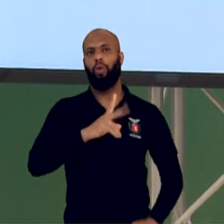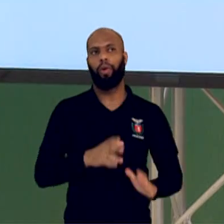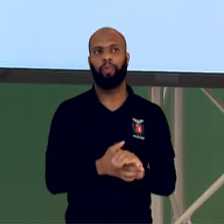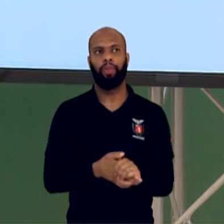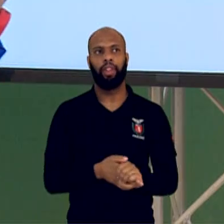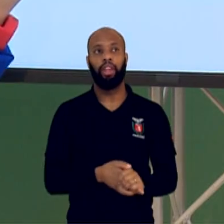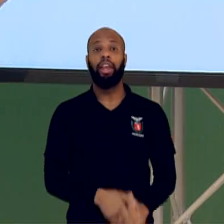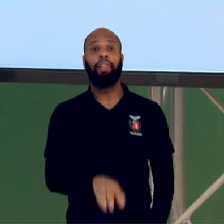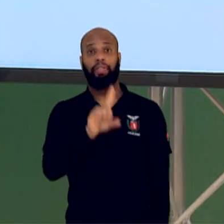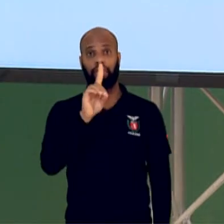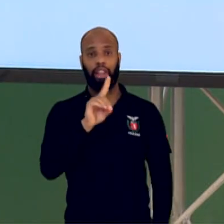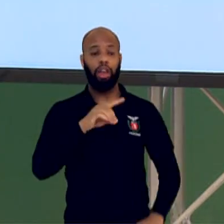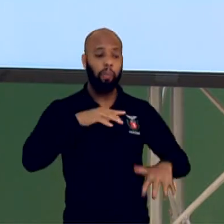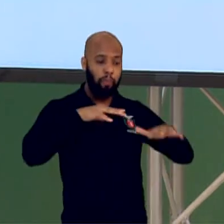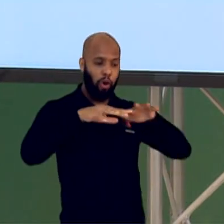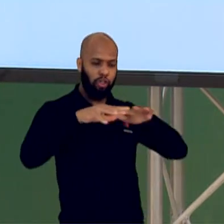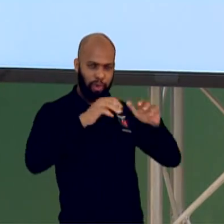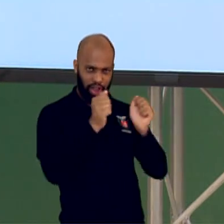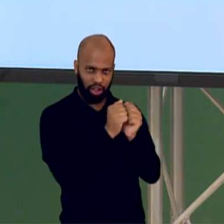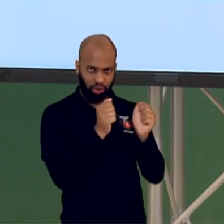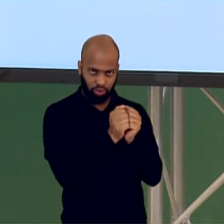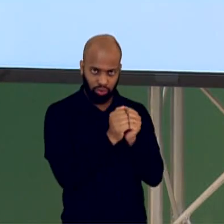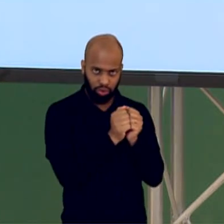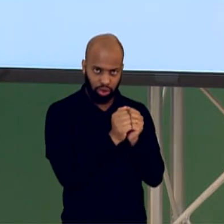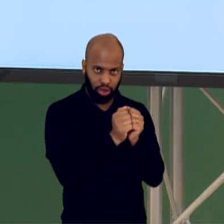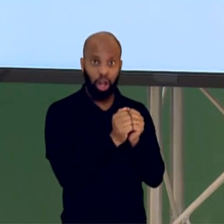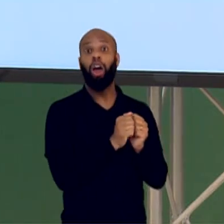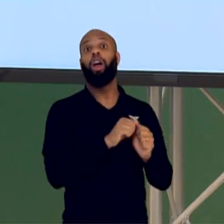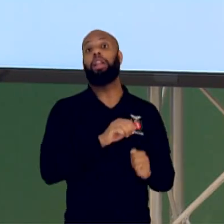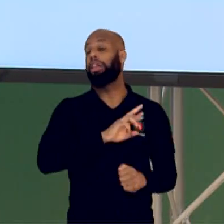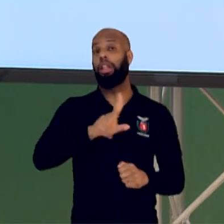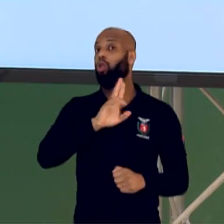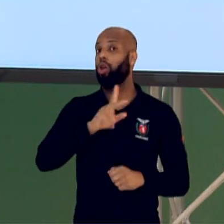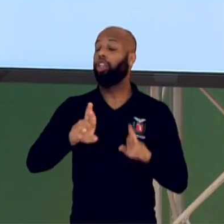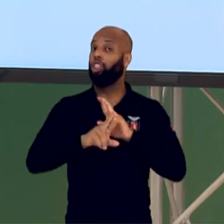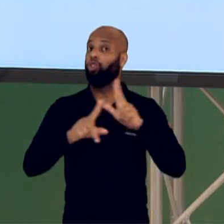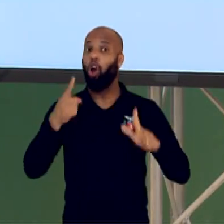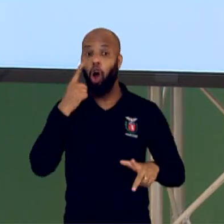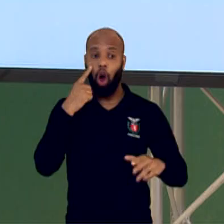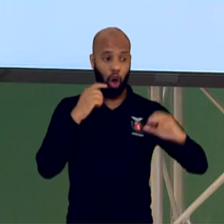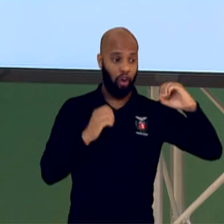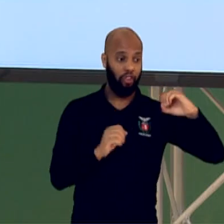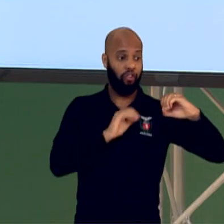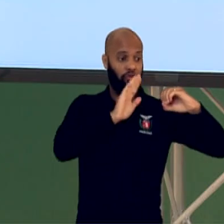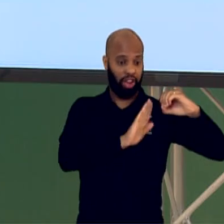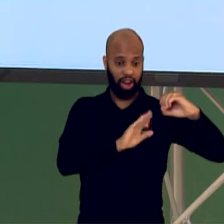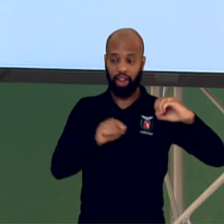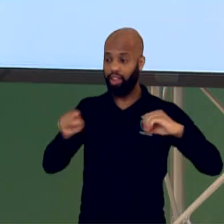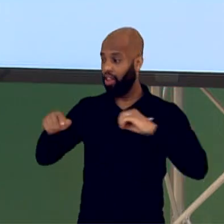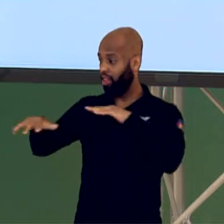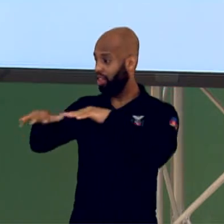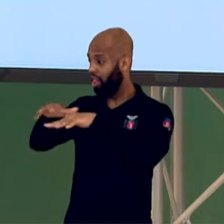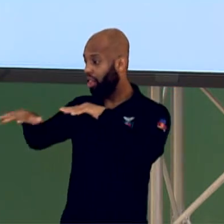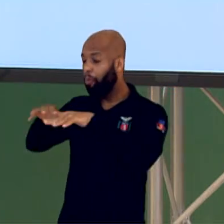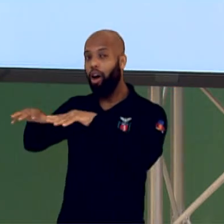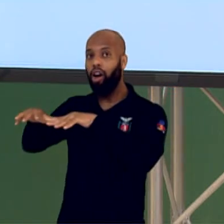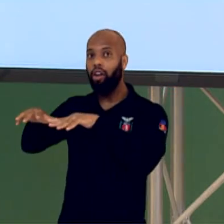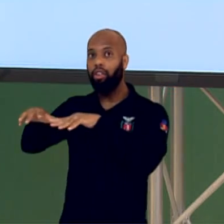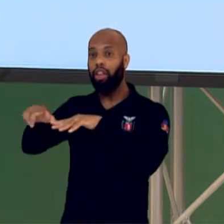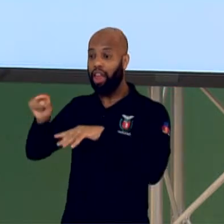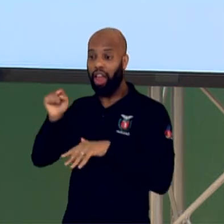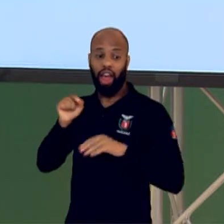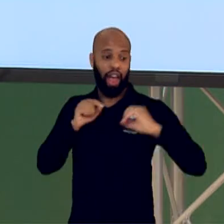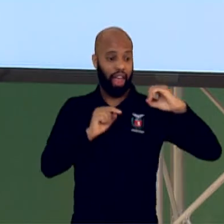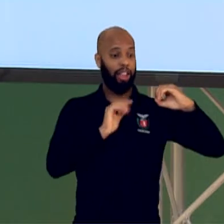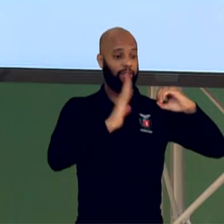D, se movimenta junto com o objeto. Essa é uma diferença entre a fixa e a móvel que a gente acabou não falando no slide anterior, tá? A